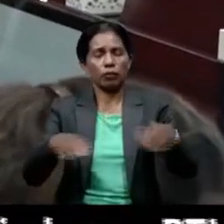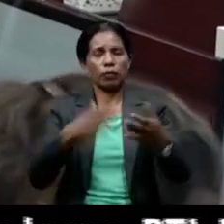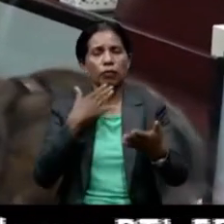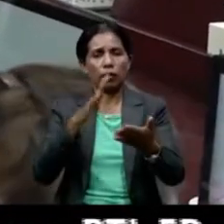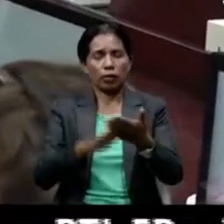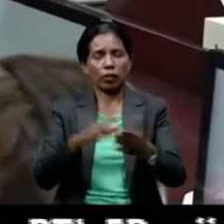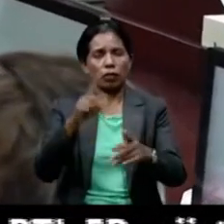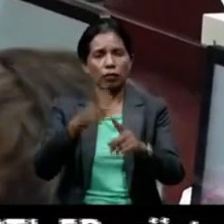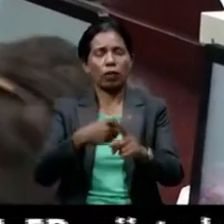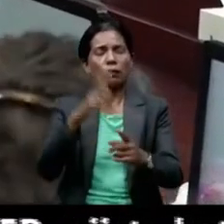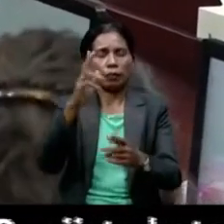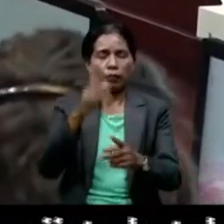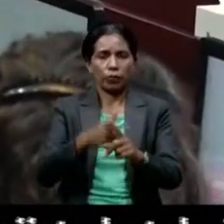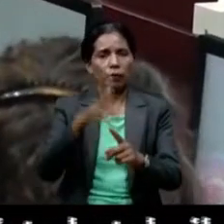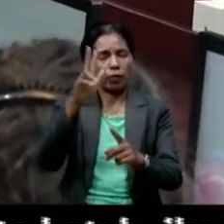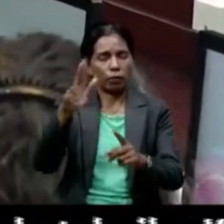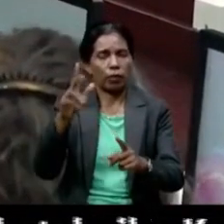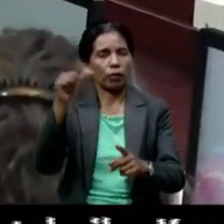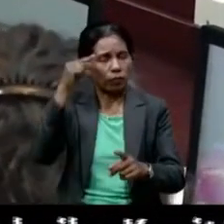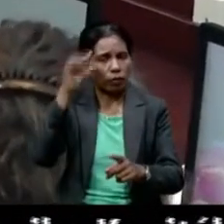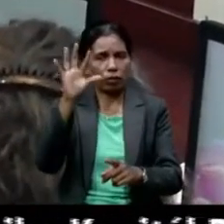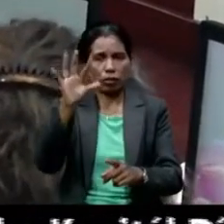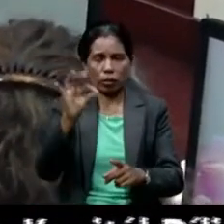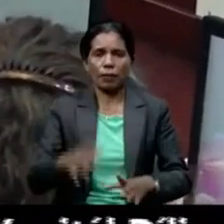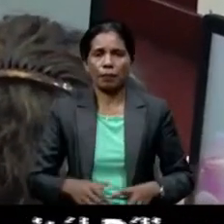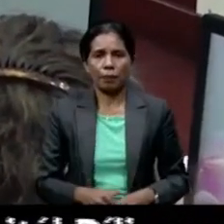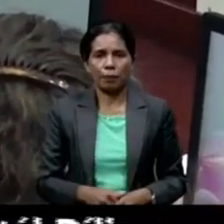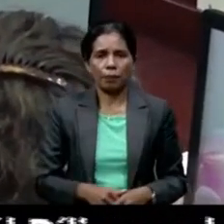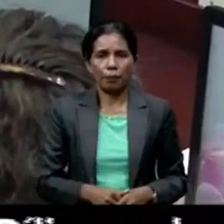ia trimestre dahulu governo da Sianian. Mateus Romario, Aderto Simenes, Ziemen.